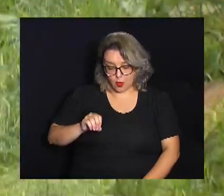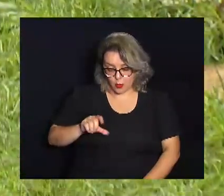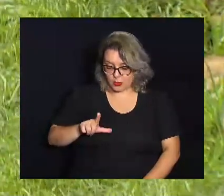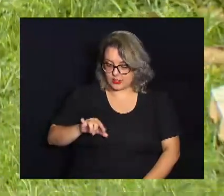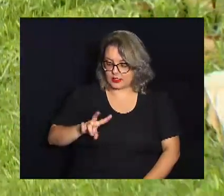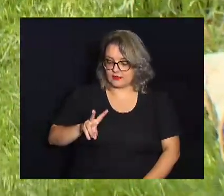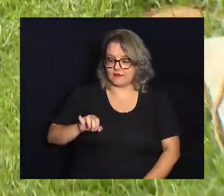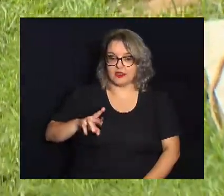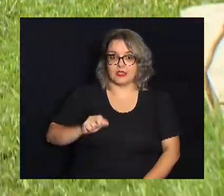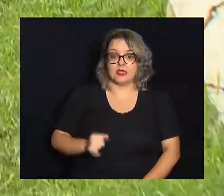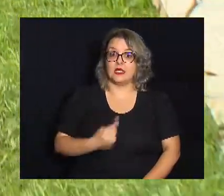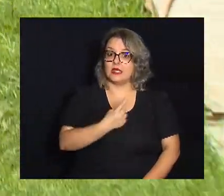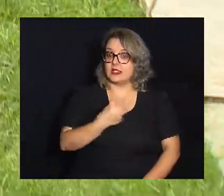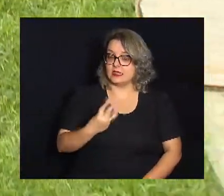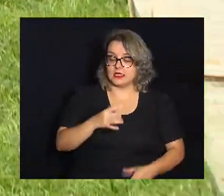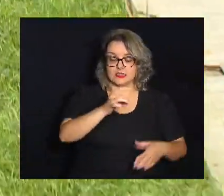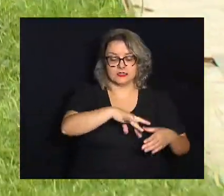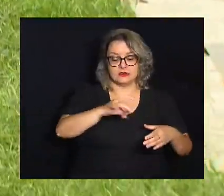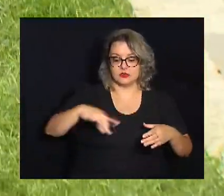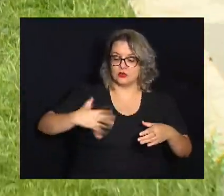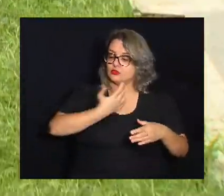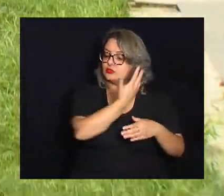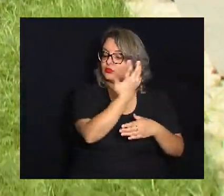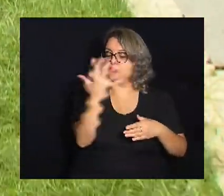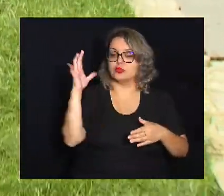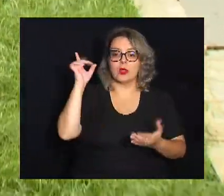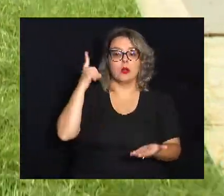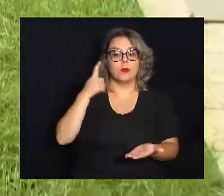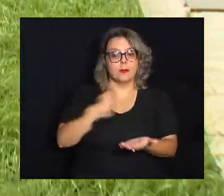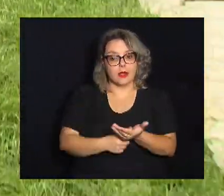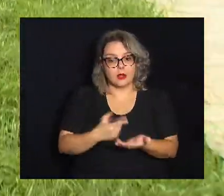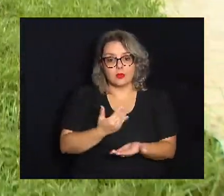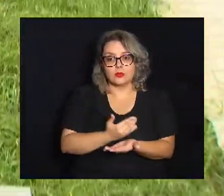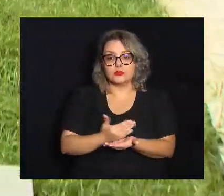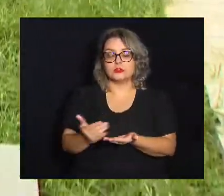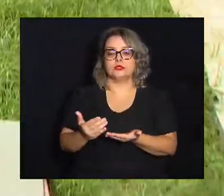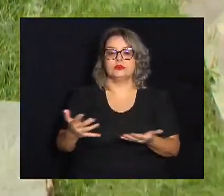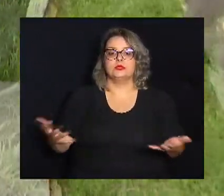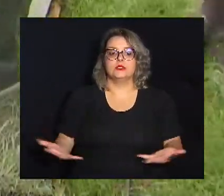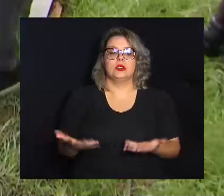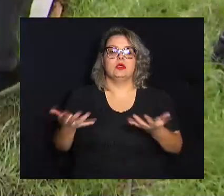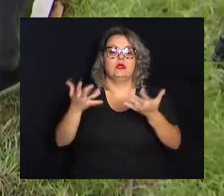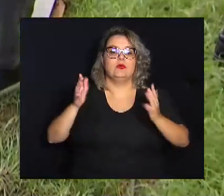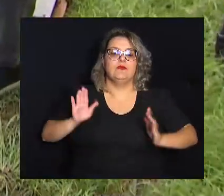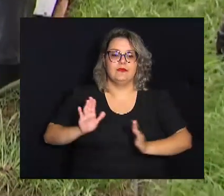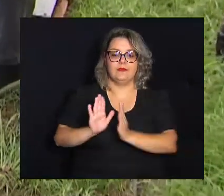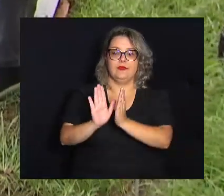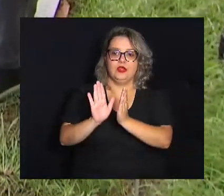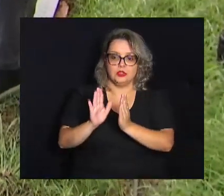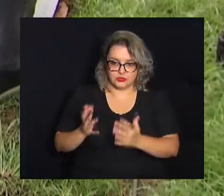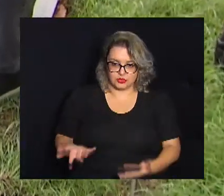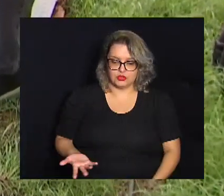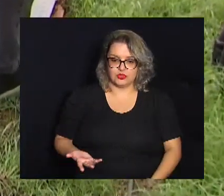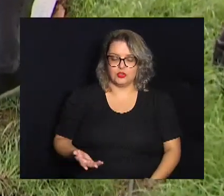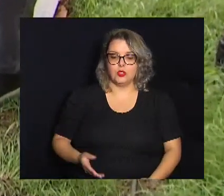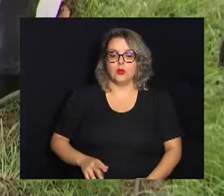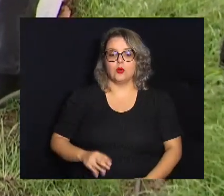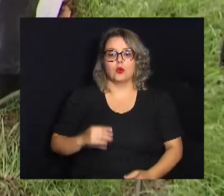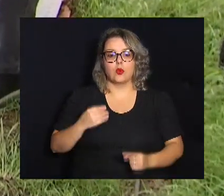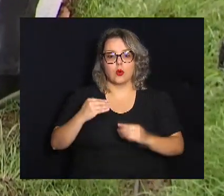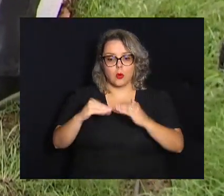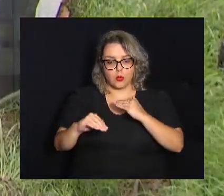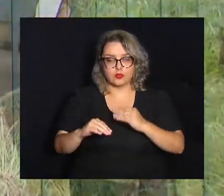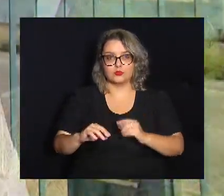de Campinas. A ação marcou o início dos trabalhos da Frente Parlamentar de Enfrentamento aos Efeitos da Emergência